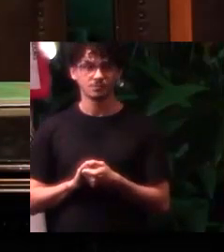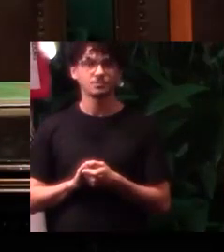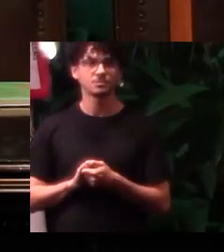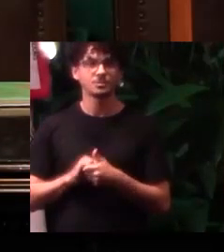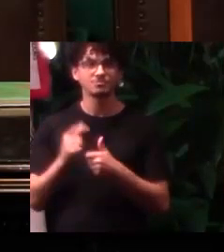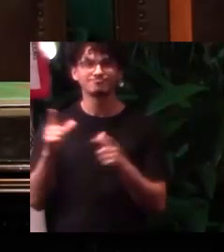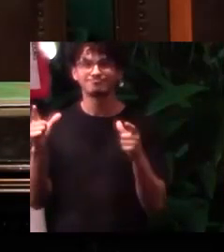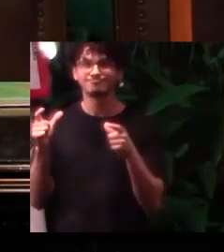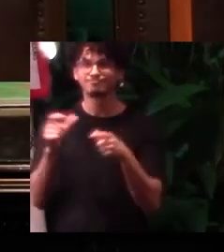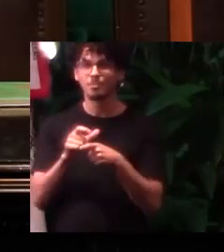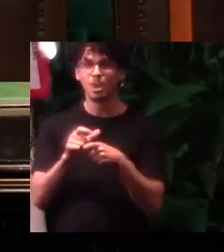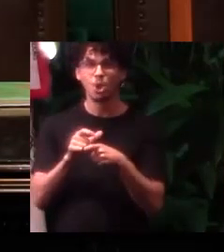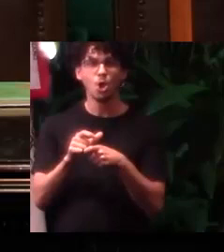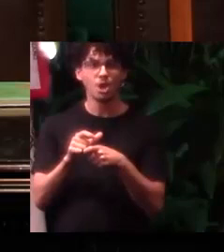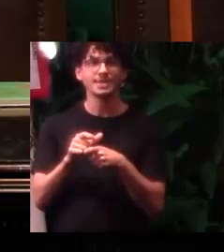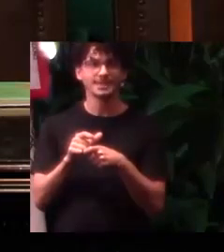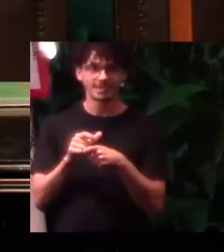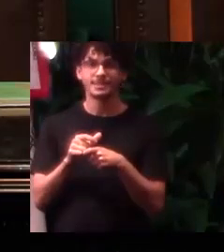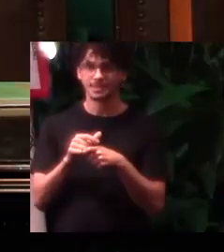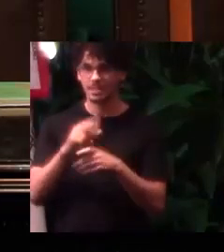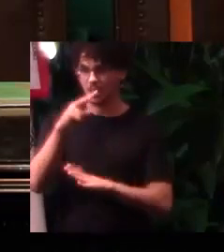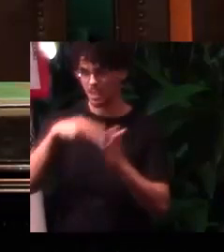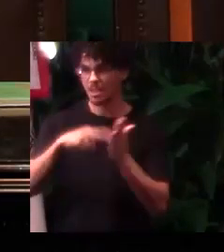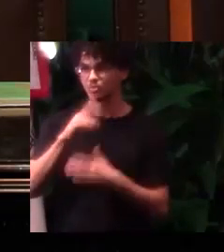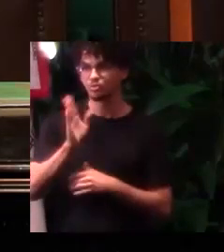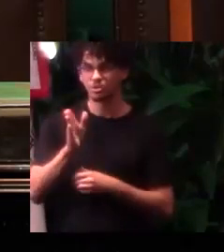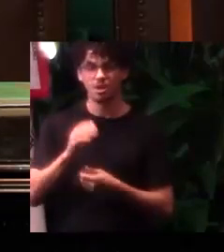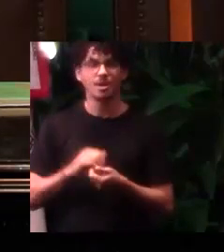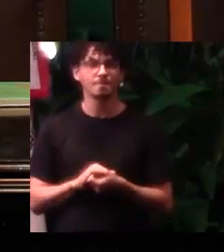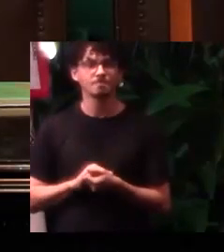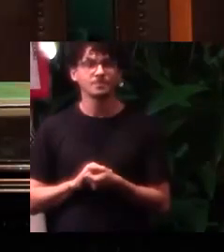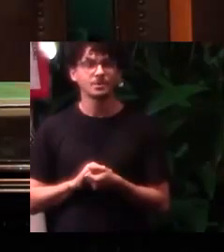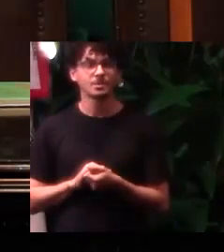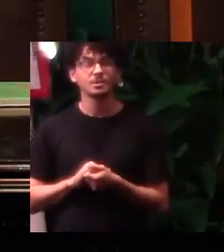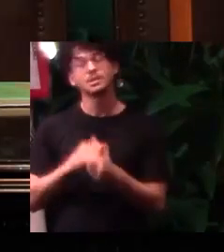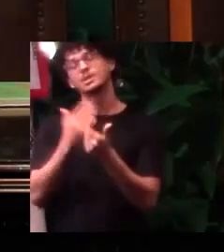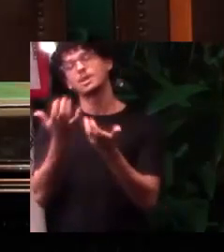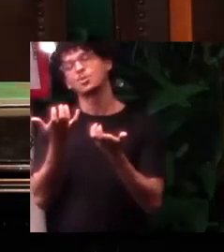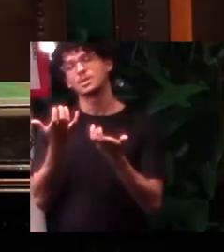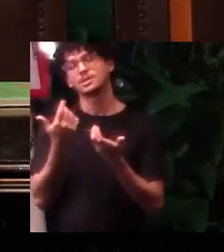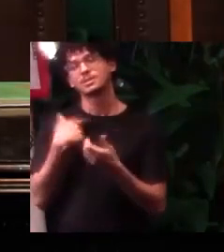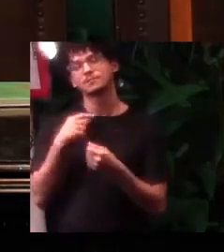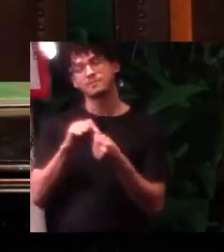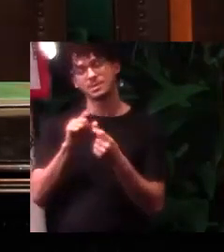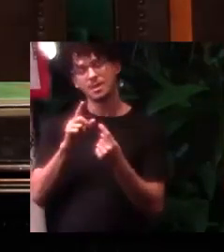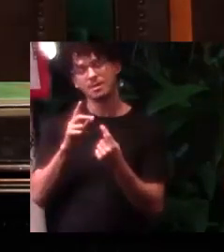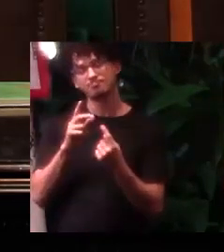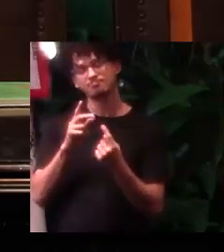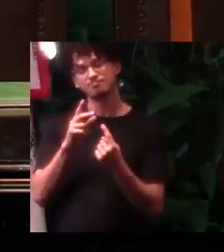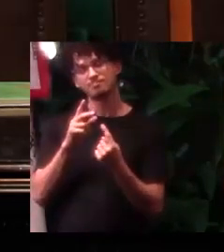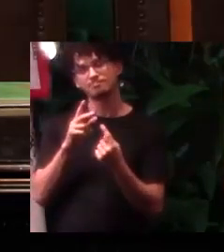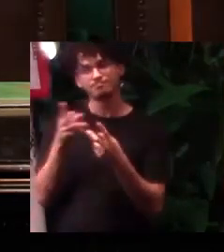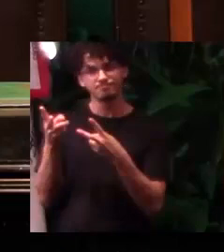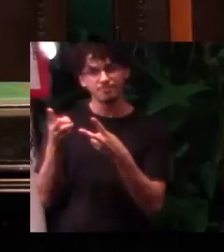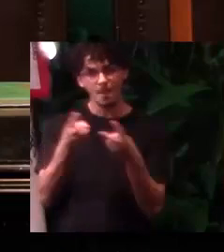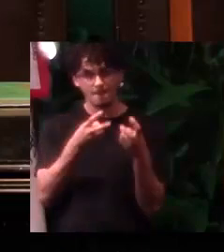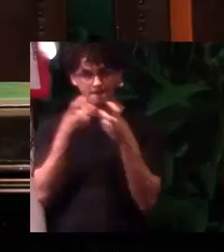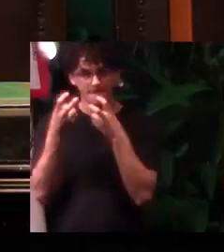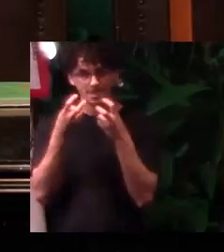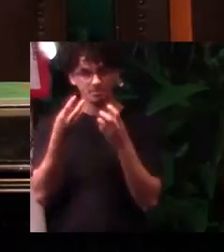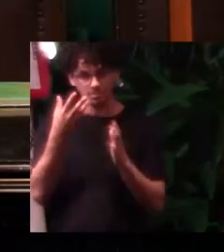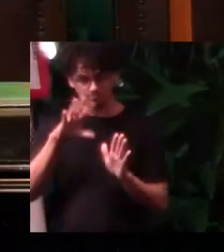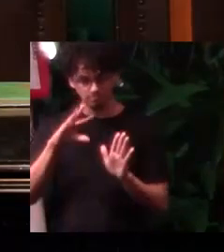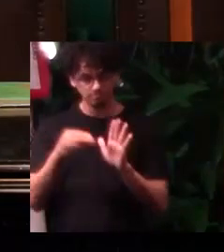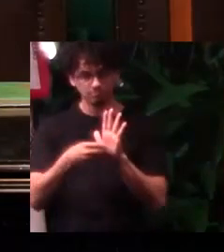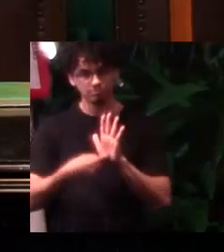A minoria leu a terceira margem do rio. E aí eu queria fazer uma observação importante, assim, para